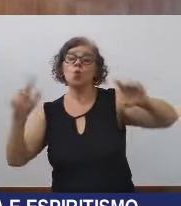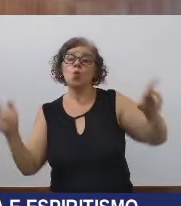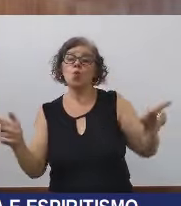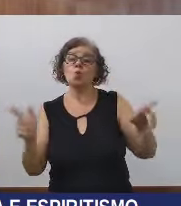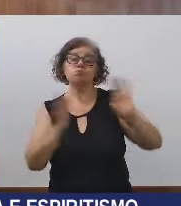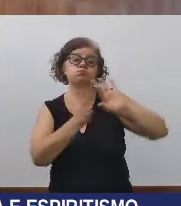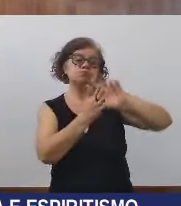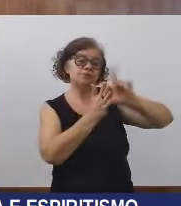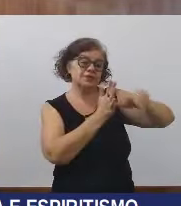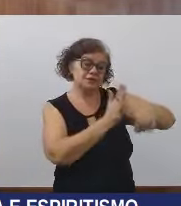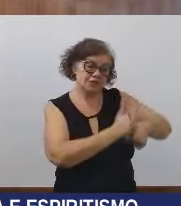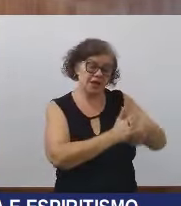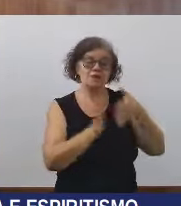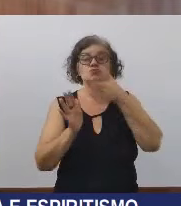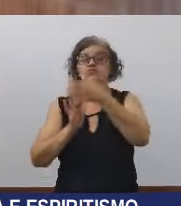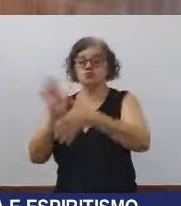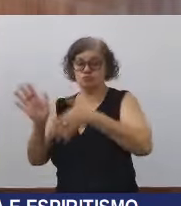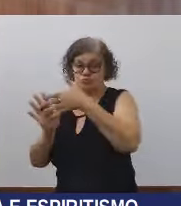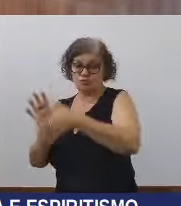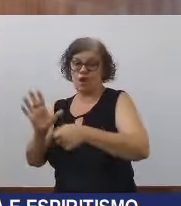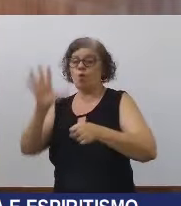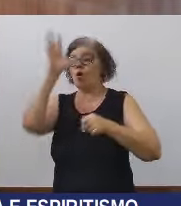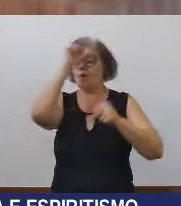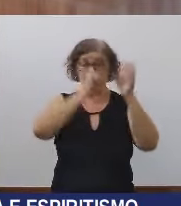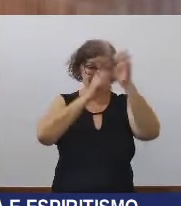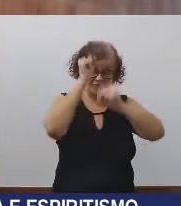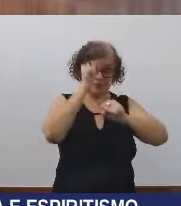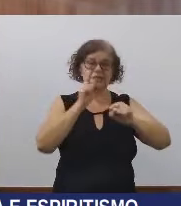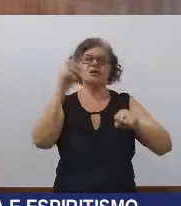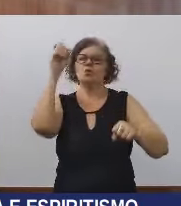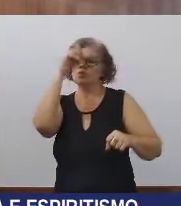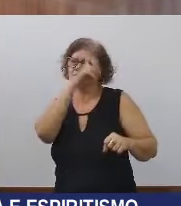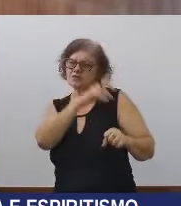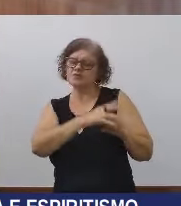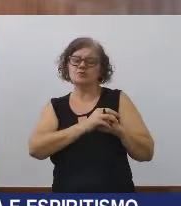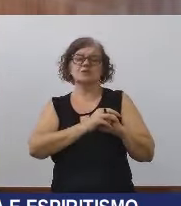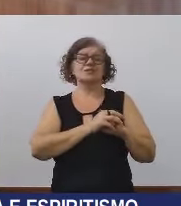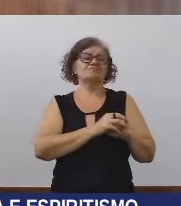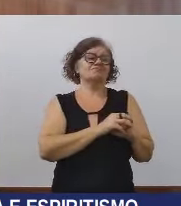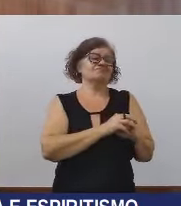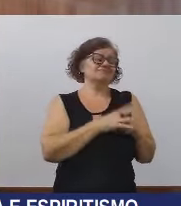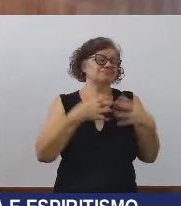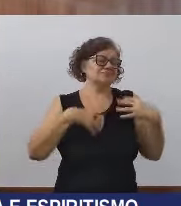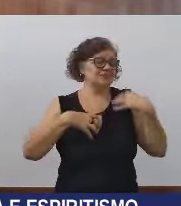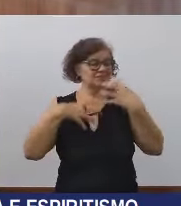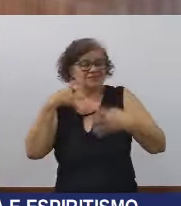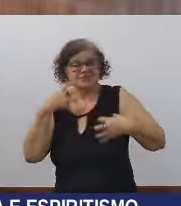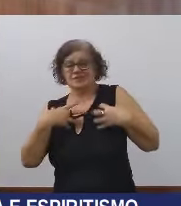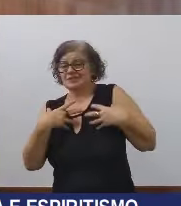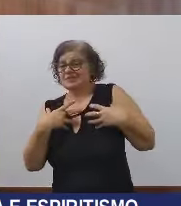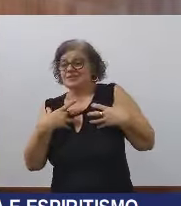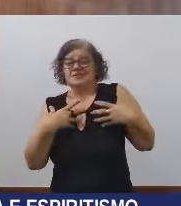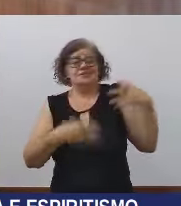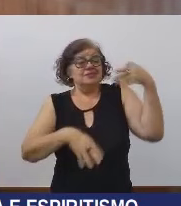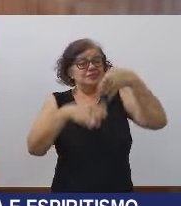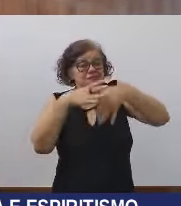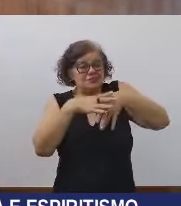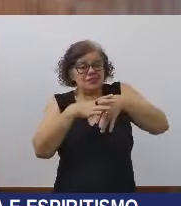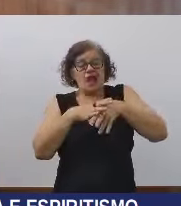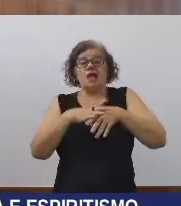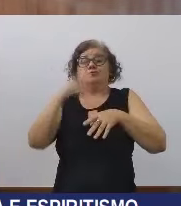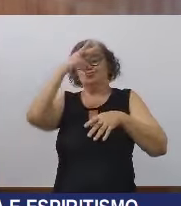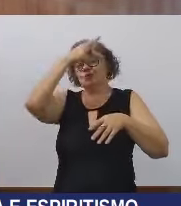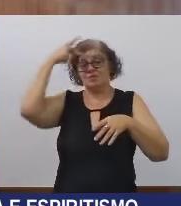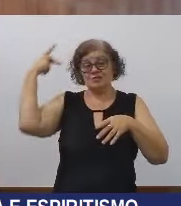com atrasos do trem, ou aprender com dificuldades, ou lidar com uma pessoa difícil que ingressou no